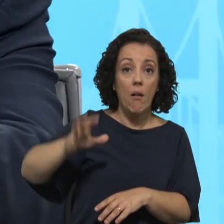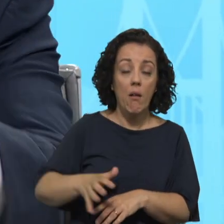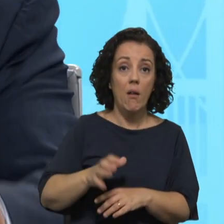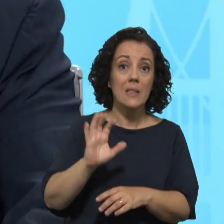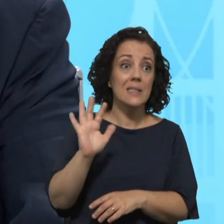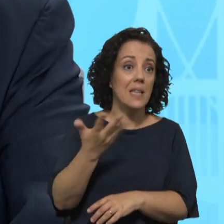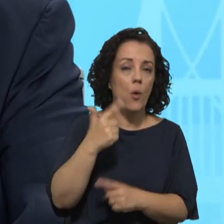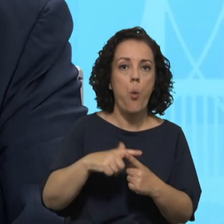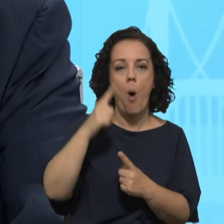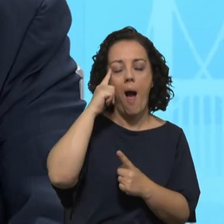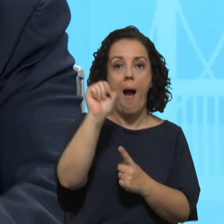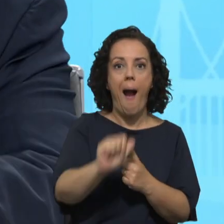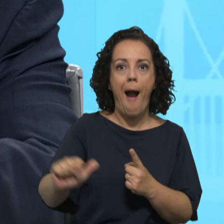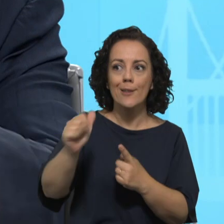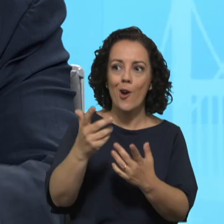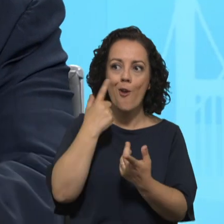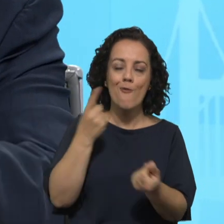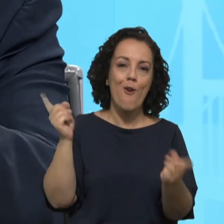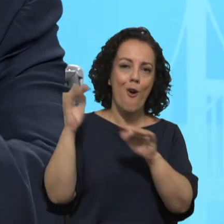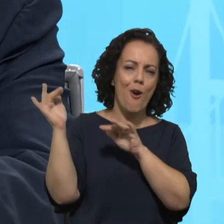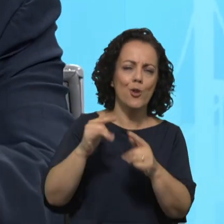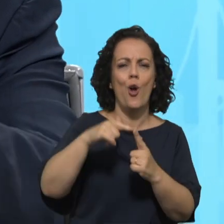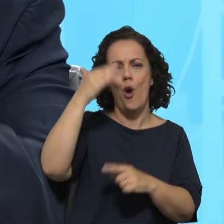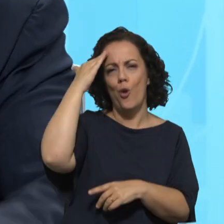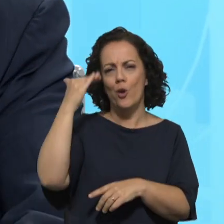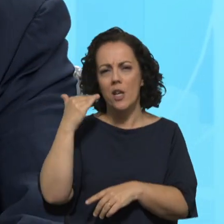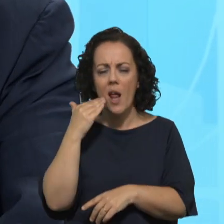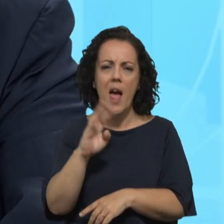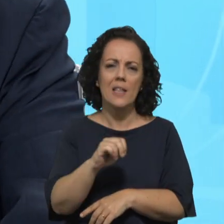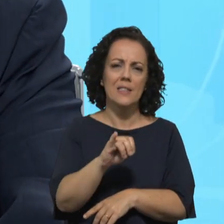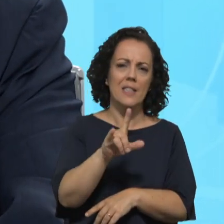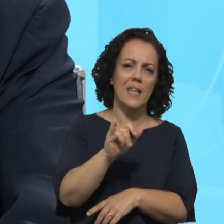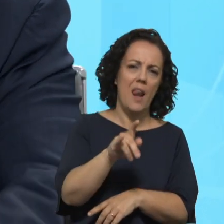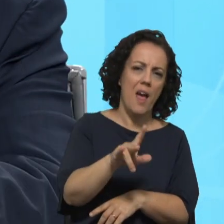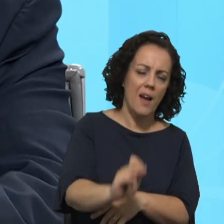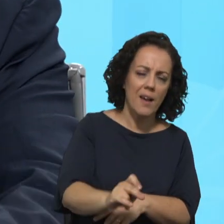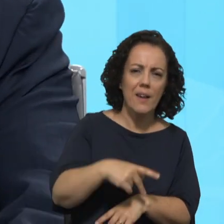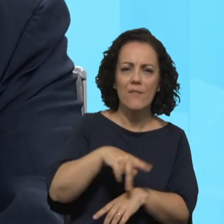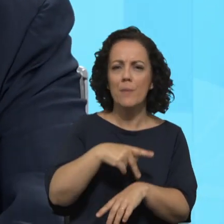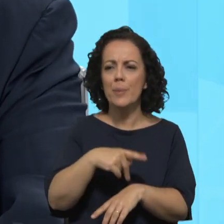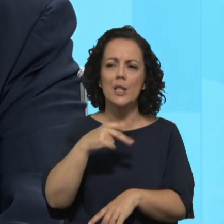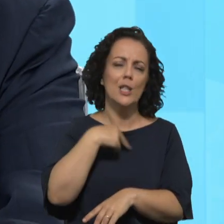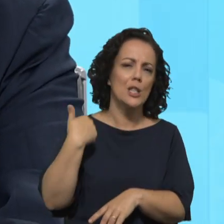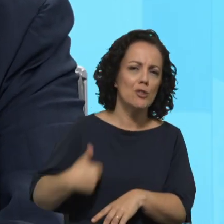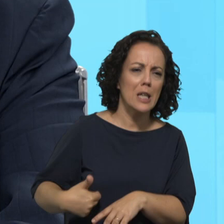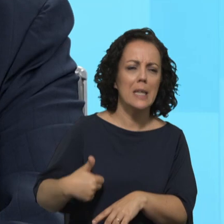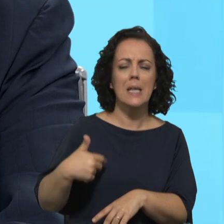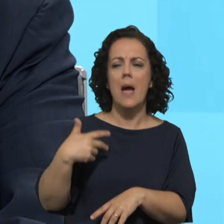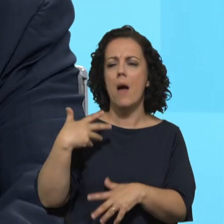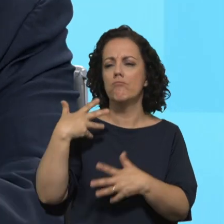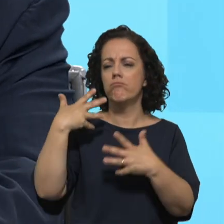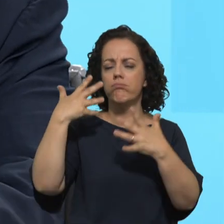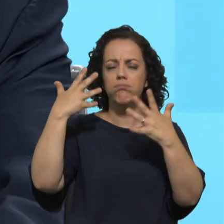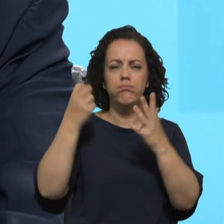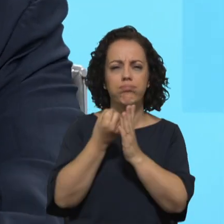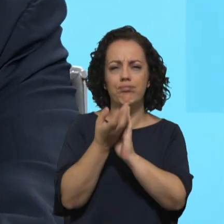agora voltam, as Coreias, o Sri Lanka, enfim, as Filipinas, a China, enfim,